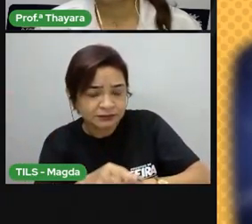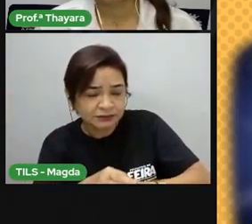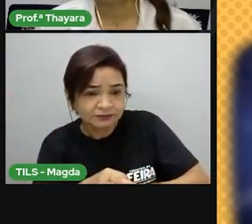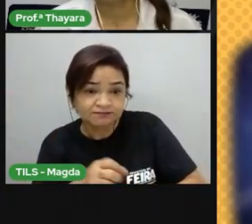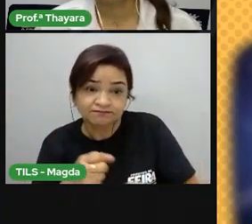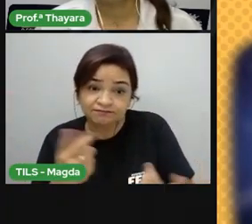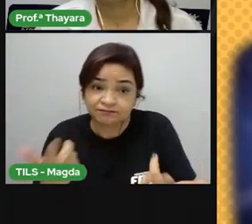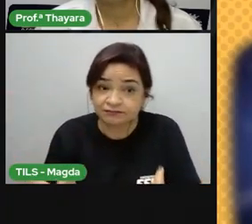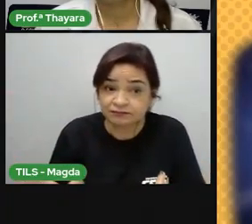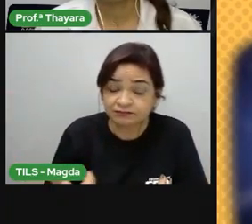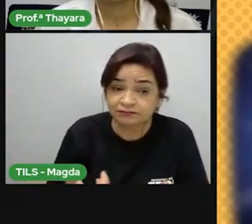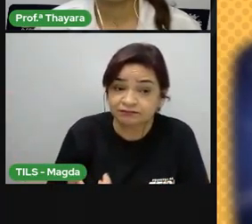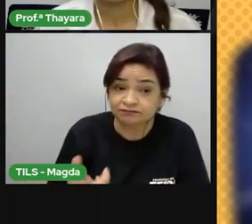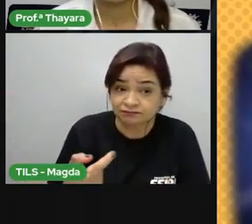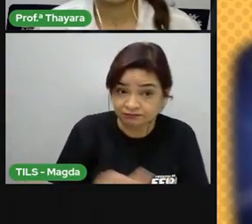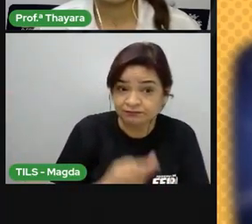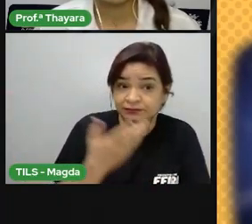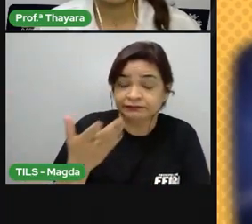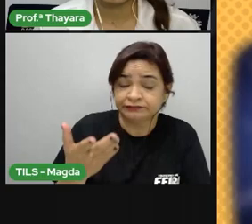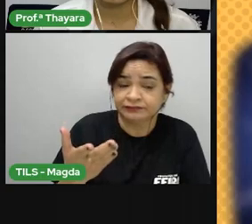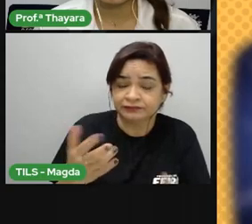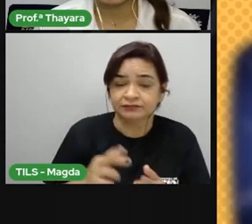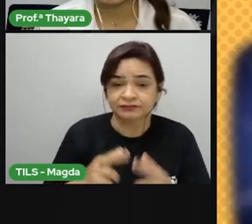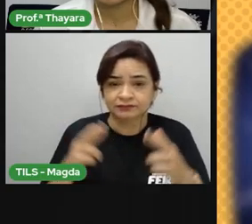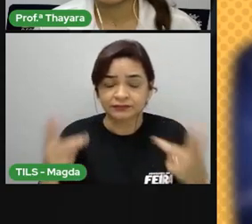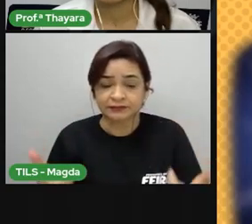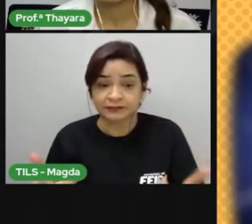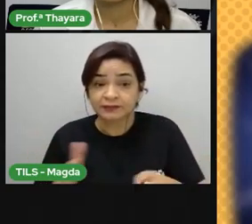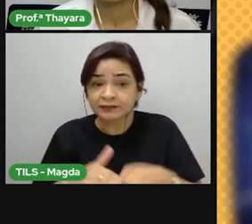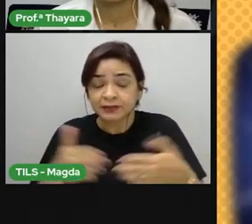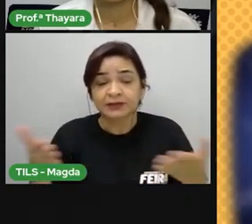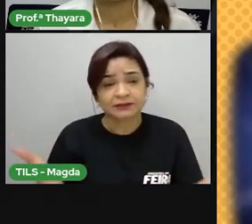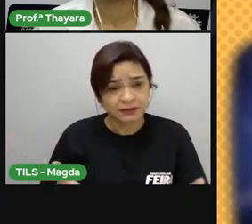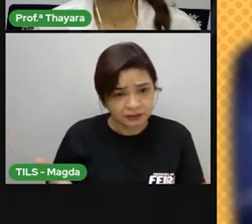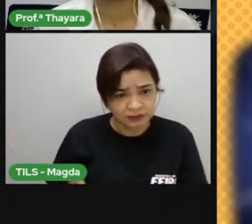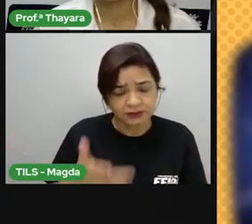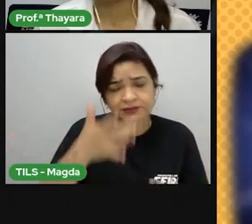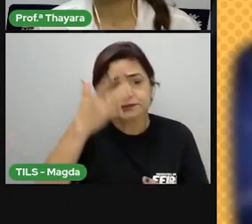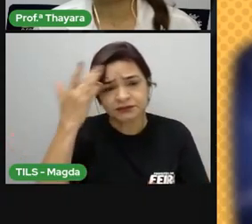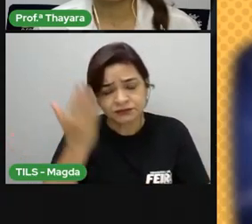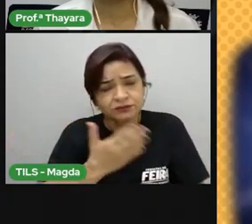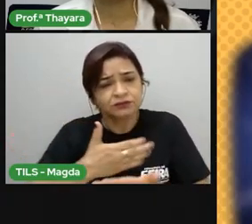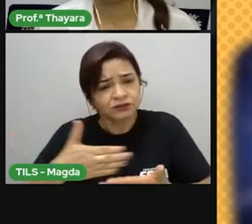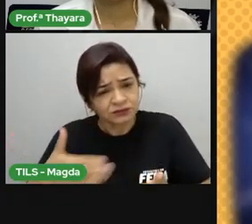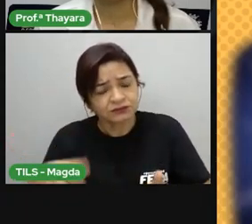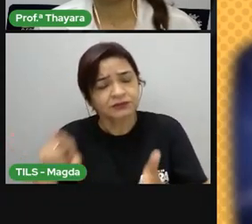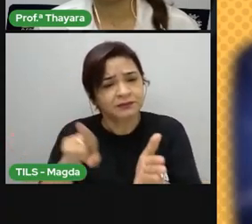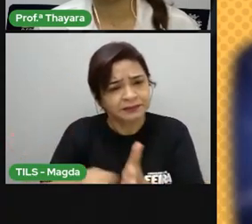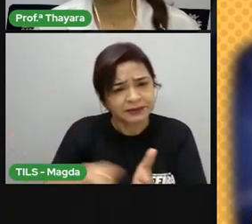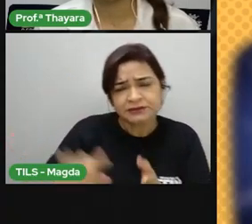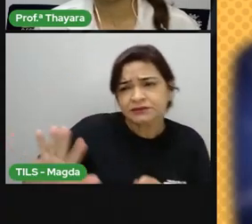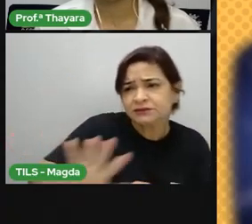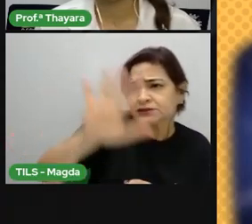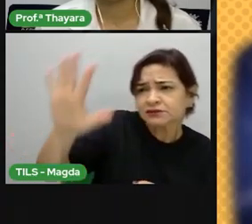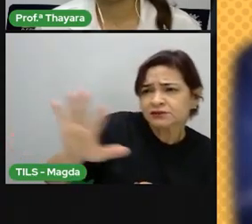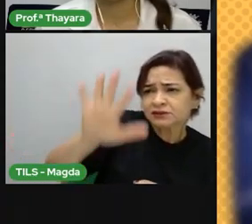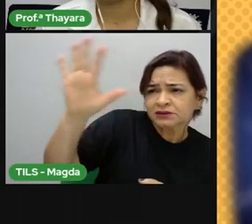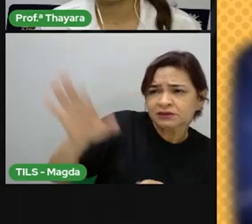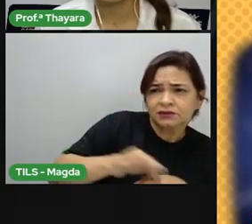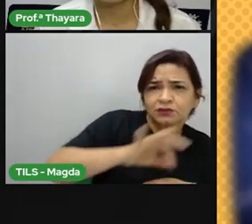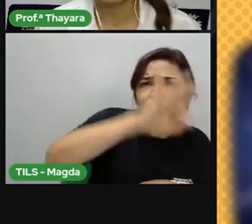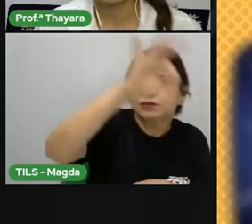catástrofe global. Só que, apenas agora, a humanidade tem se empenhado em descobrir e mapear esses pequenos